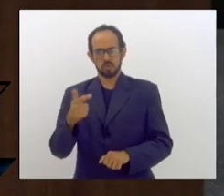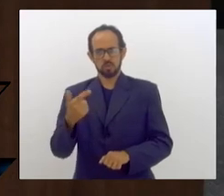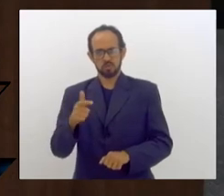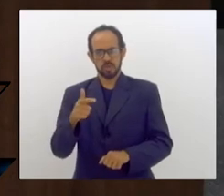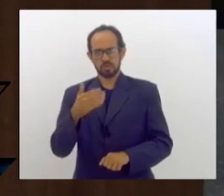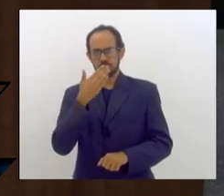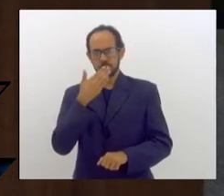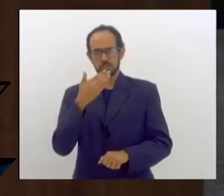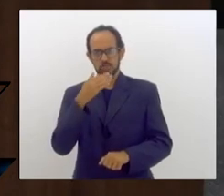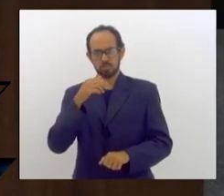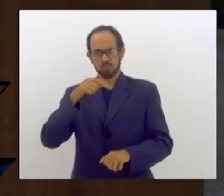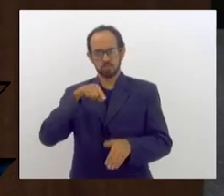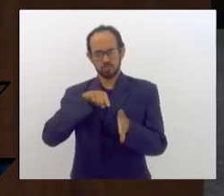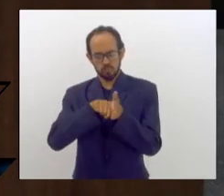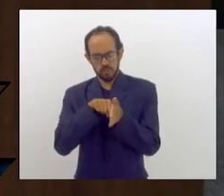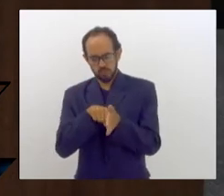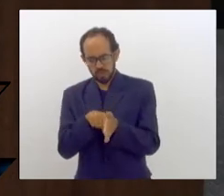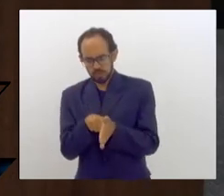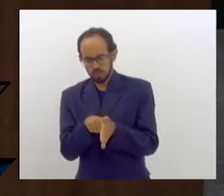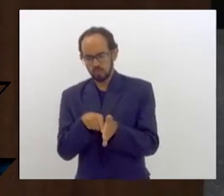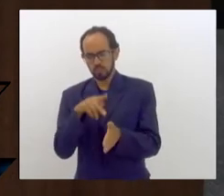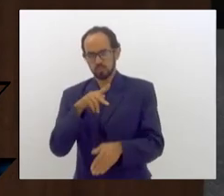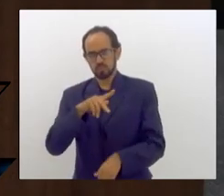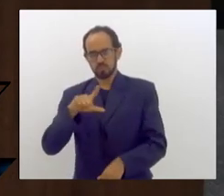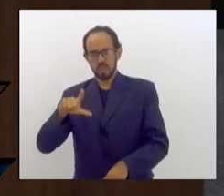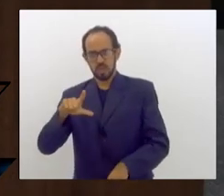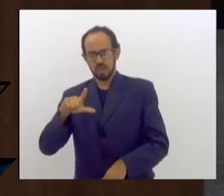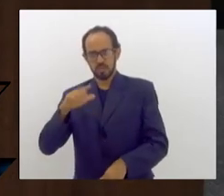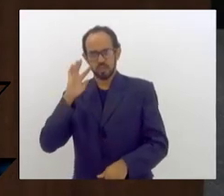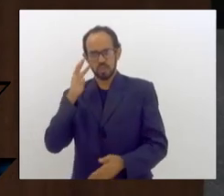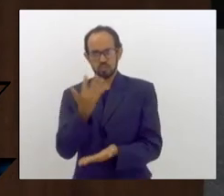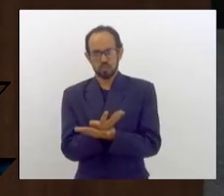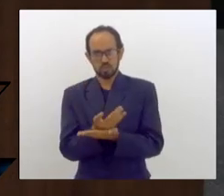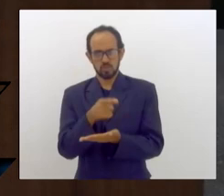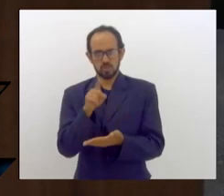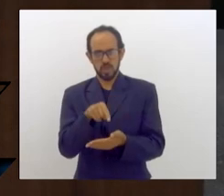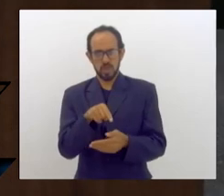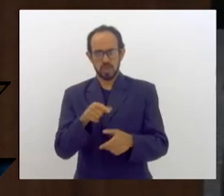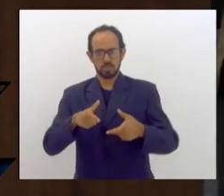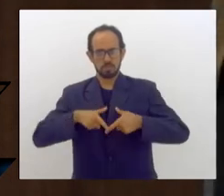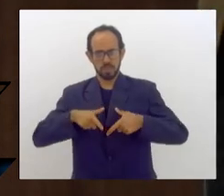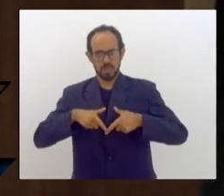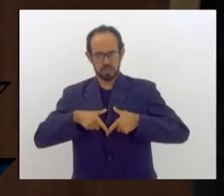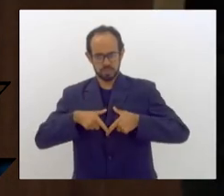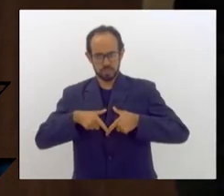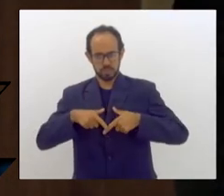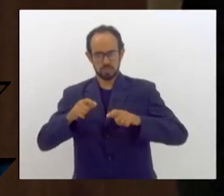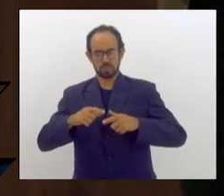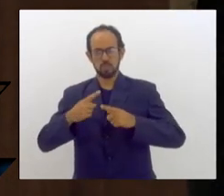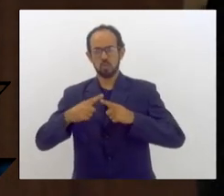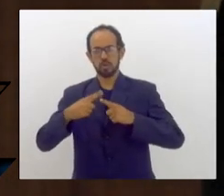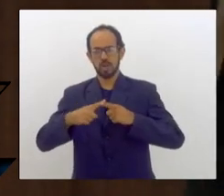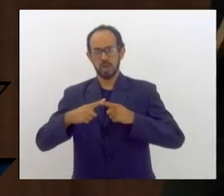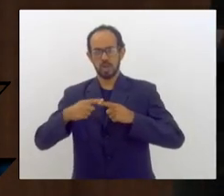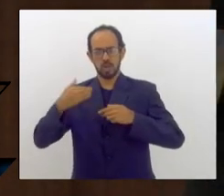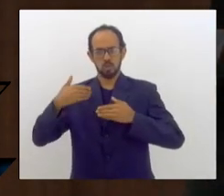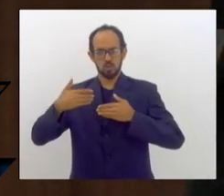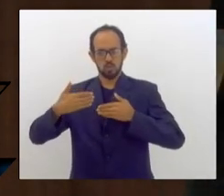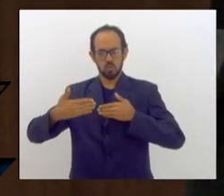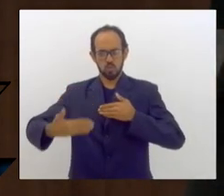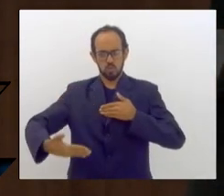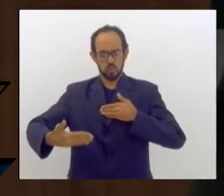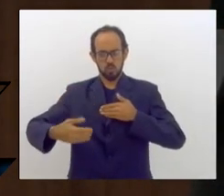verificação nos projetos de resolução que tratam de medalhas, até porque, ao longo de